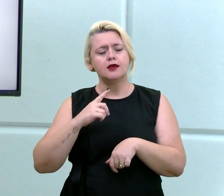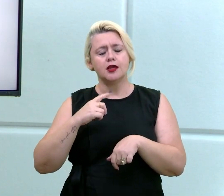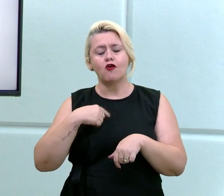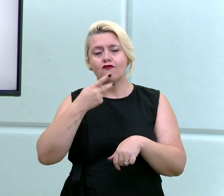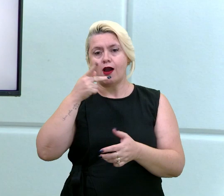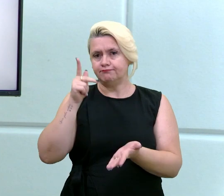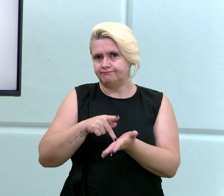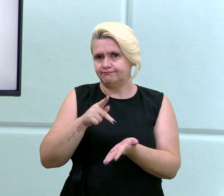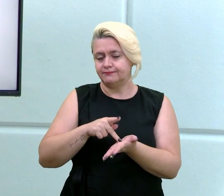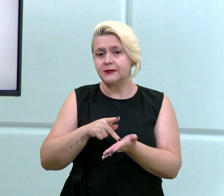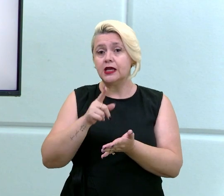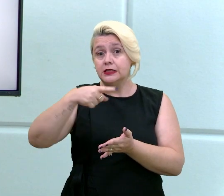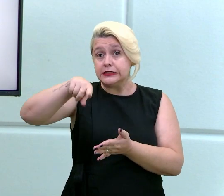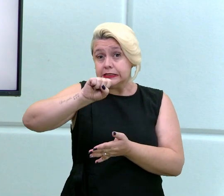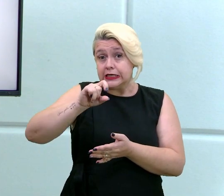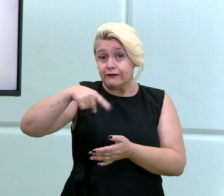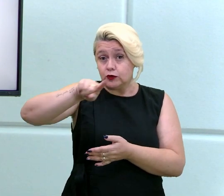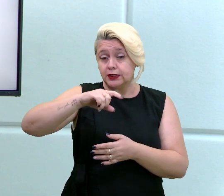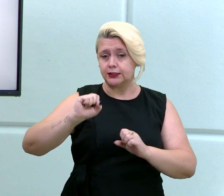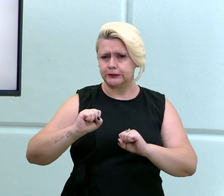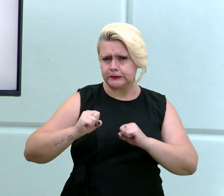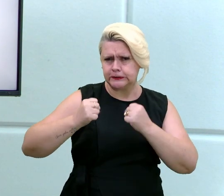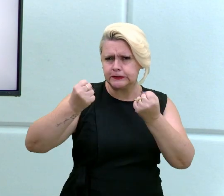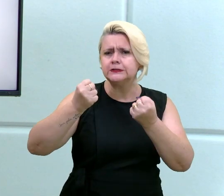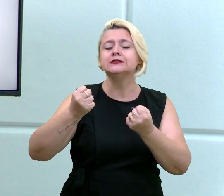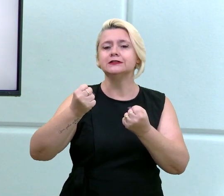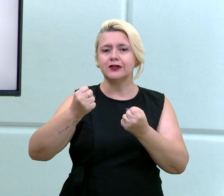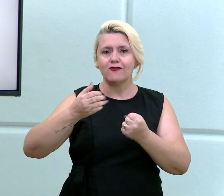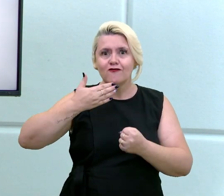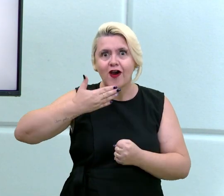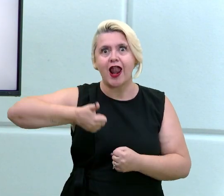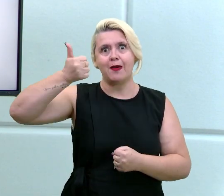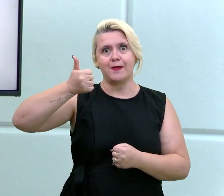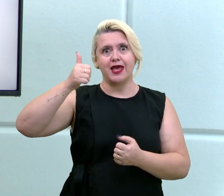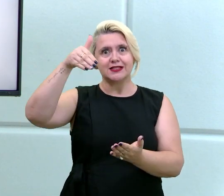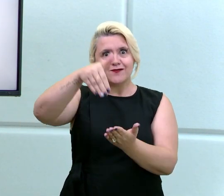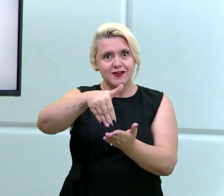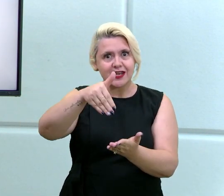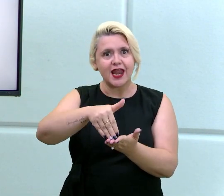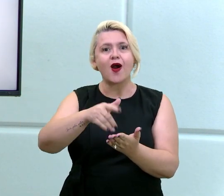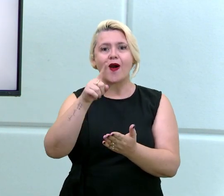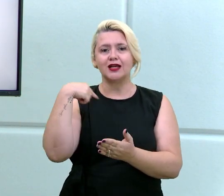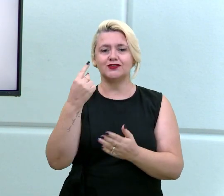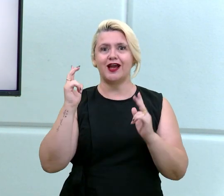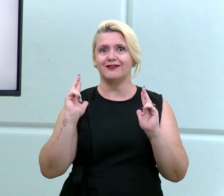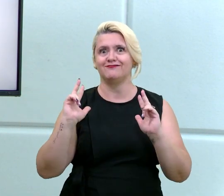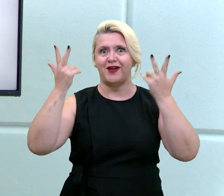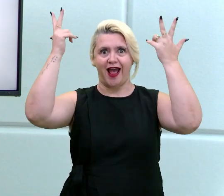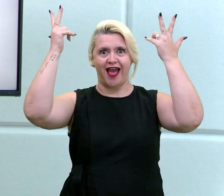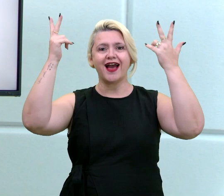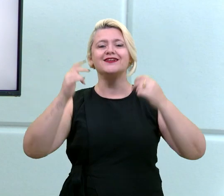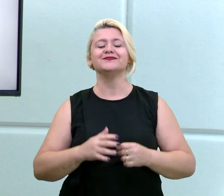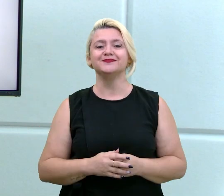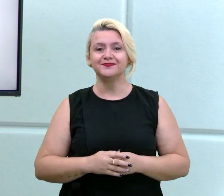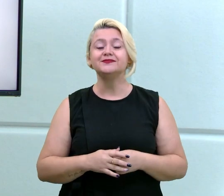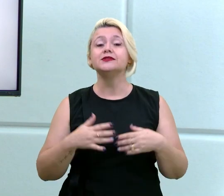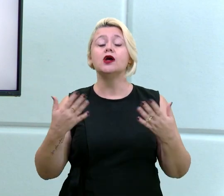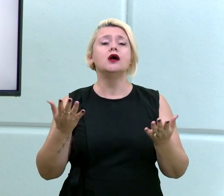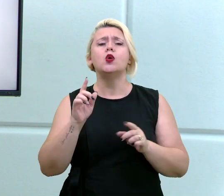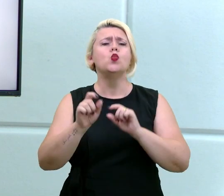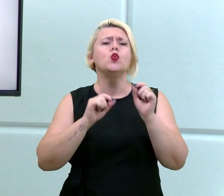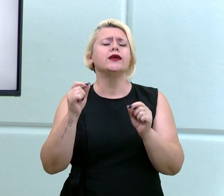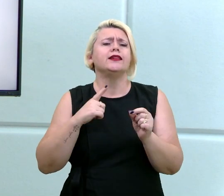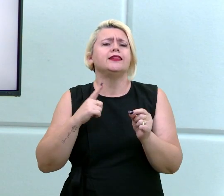cada pequeno esforço vai valer muito a pena no final e a gente vai comemorar bastante, tá bom? Então, o que temos para